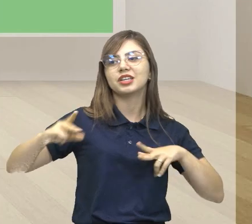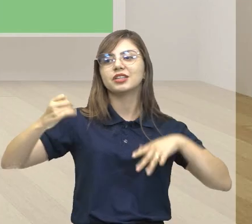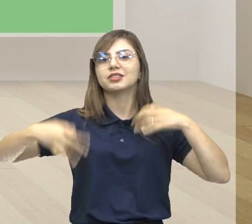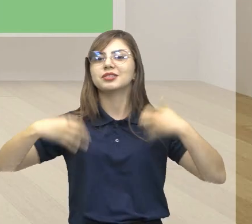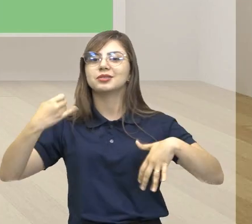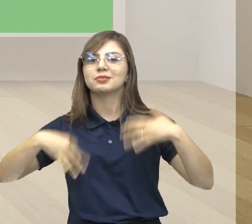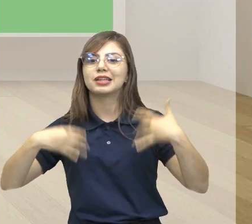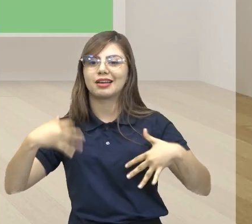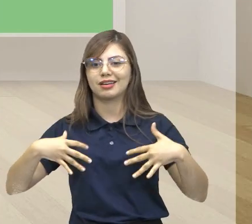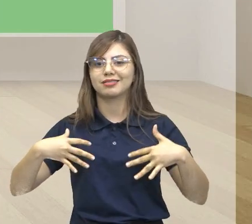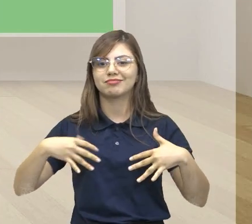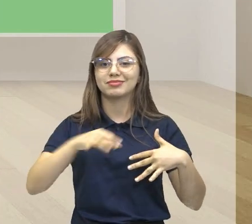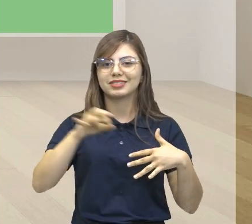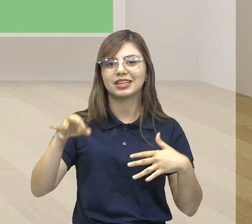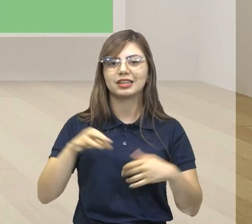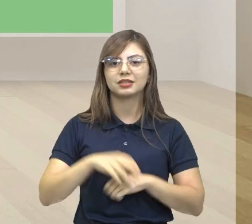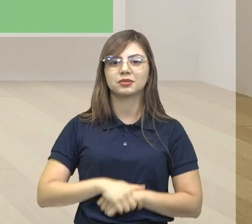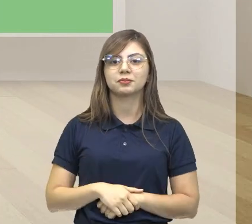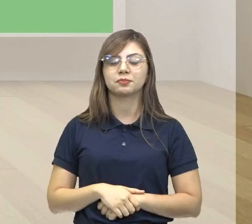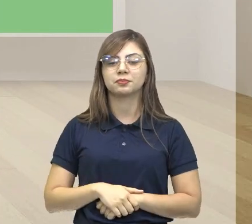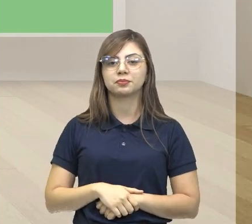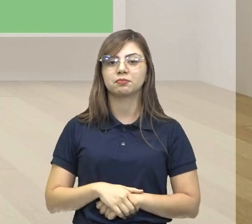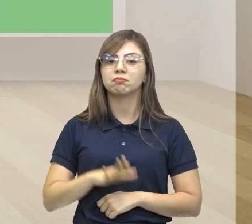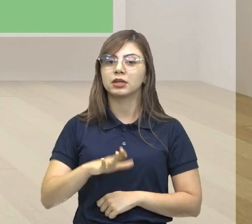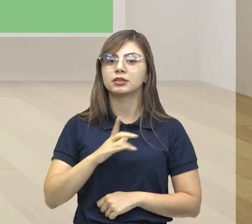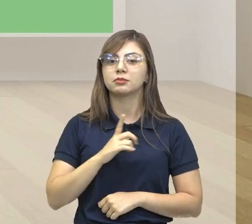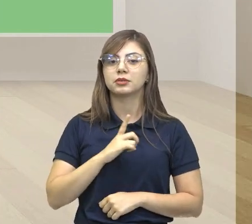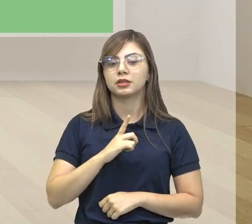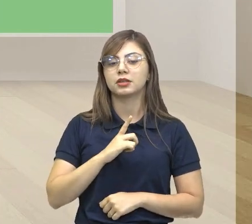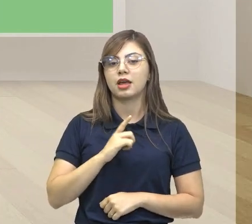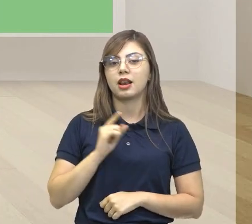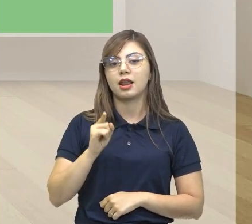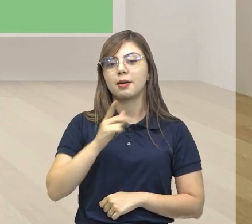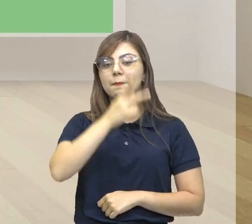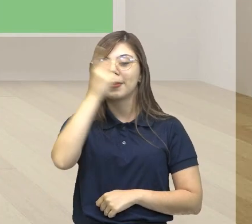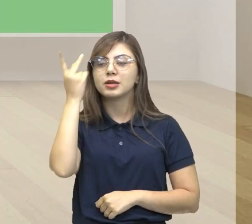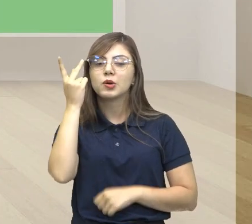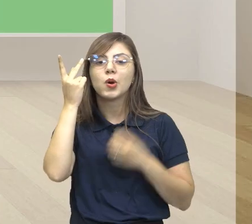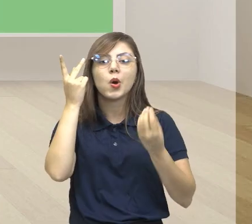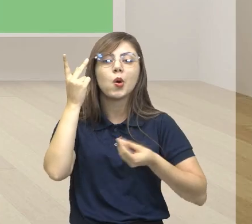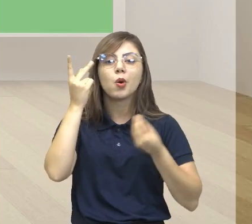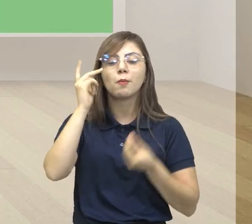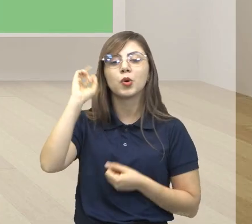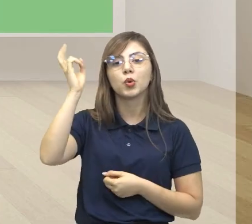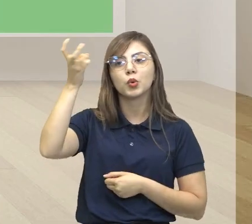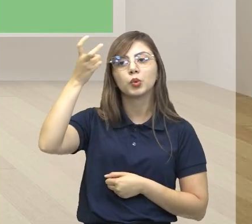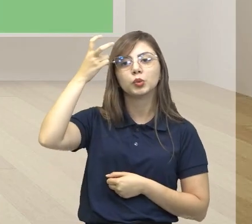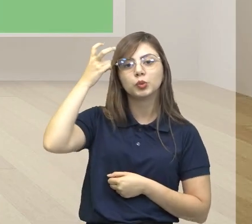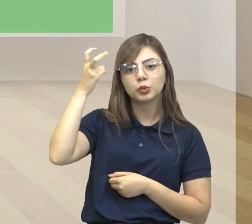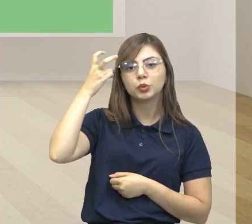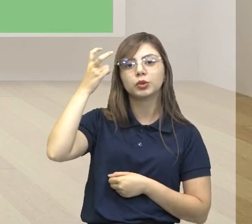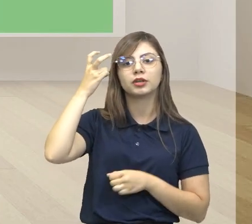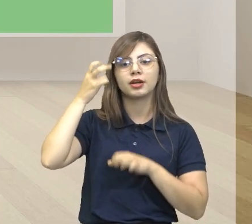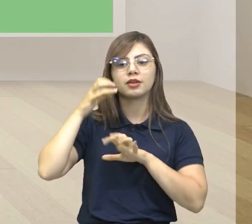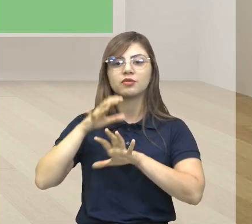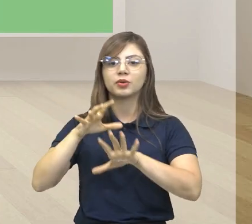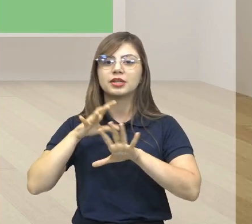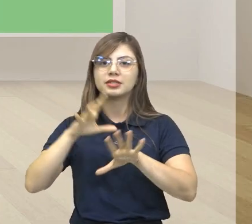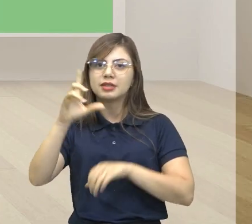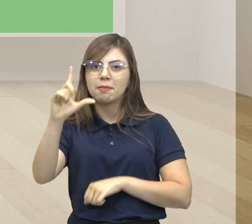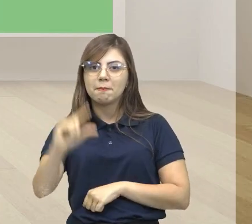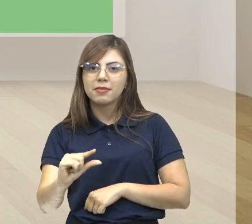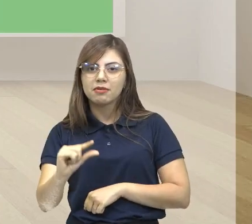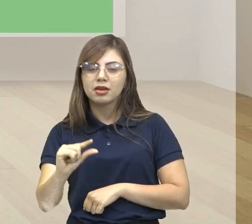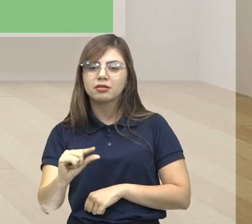Uma pessoa low context culture, né, que é uma cultura de baixo contexto, ela é uma pessoa que